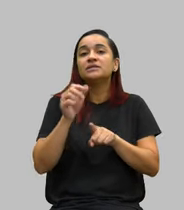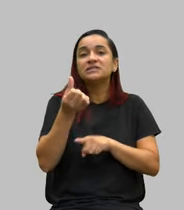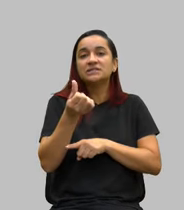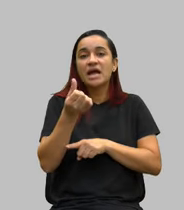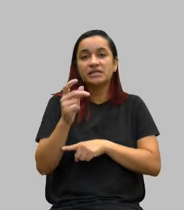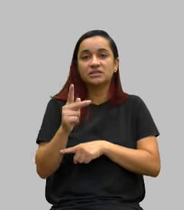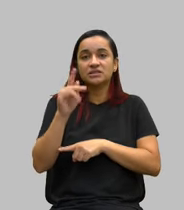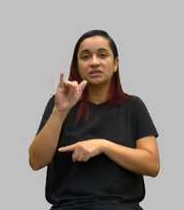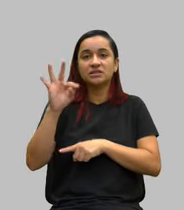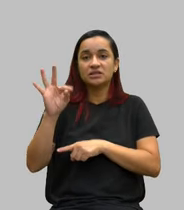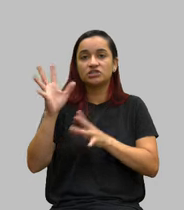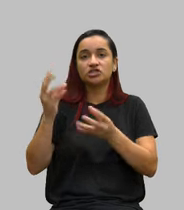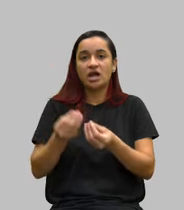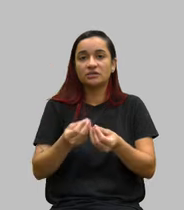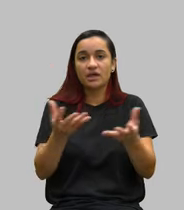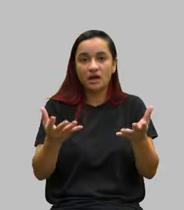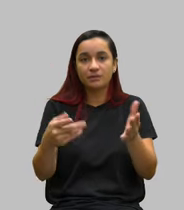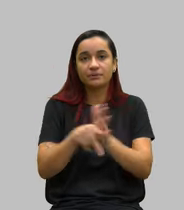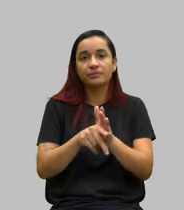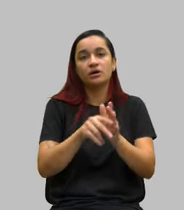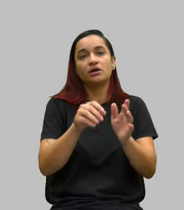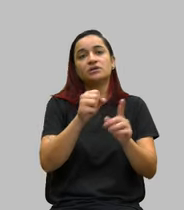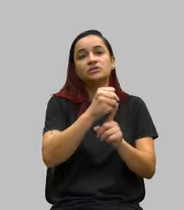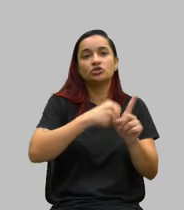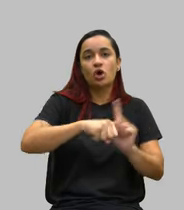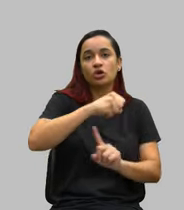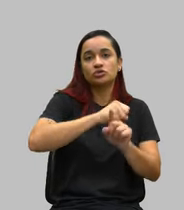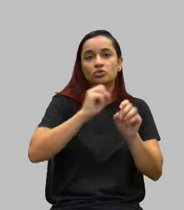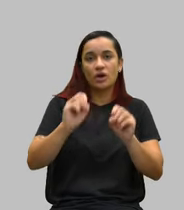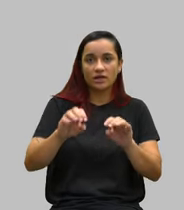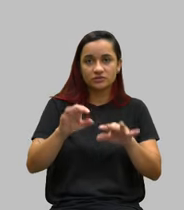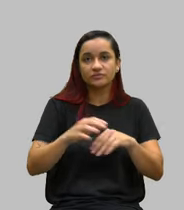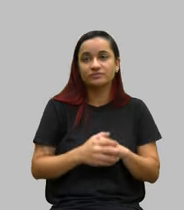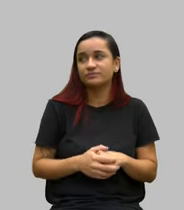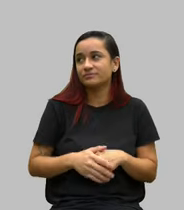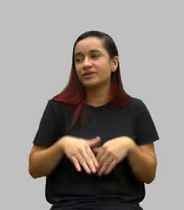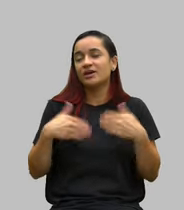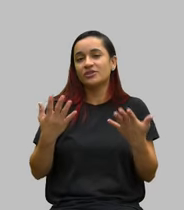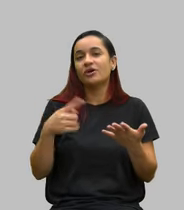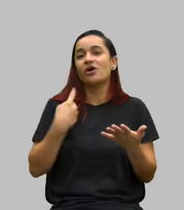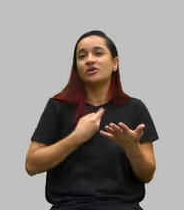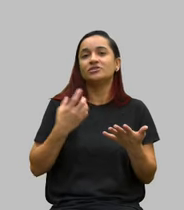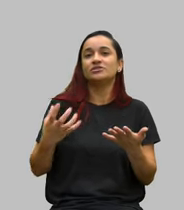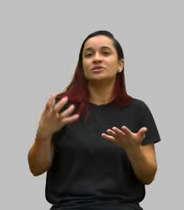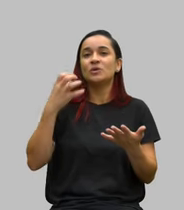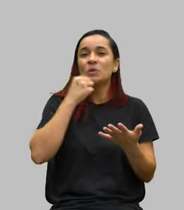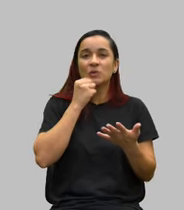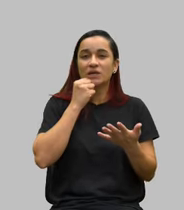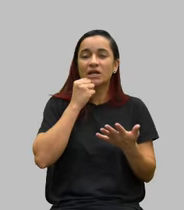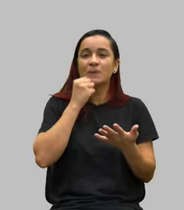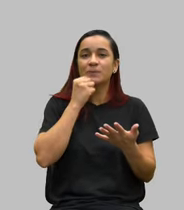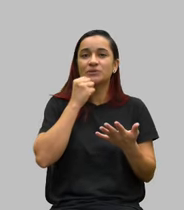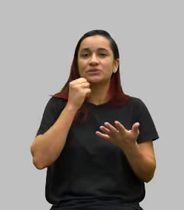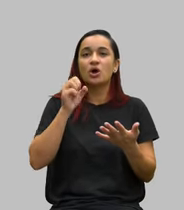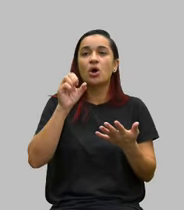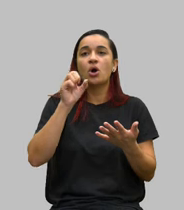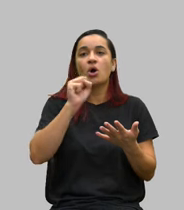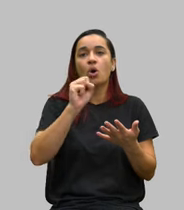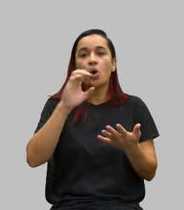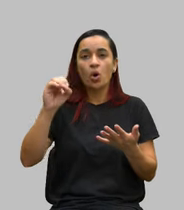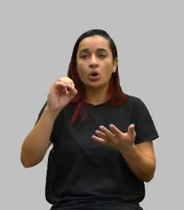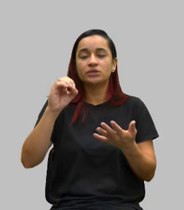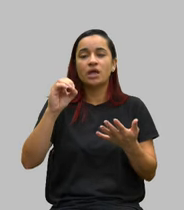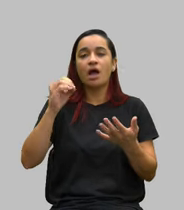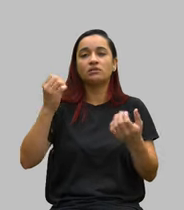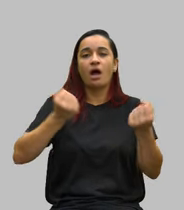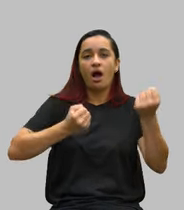prisionais e socioeducativas nós locamos deputados 80 viaturas 80 caminhonetes que fizeram estão